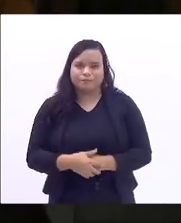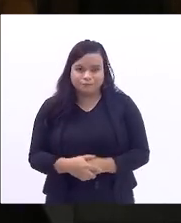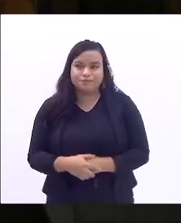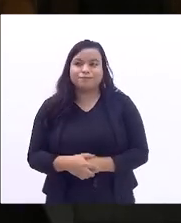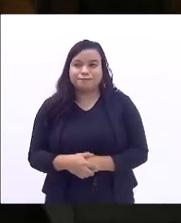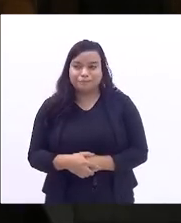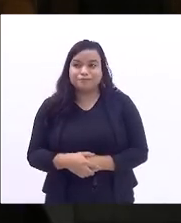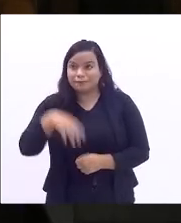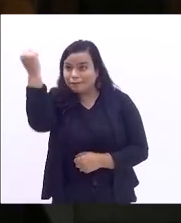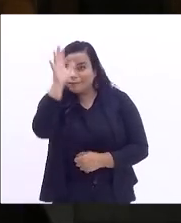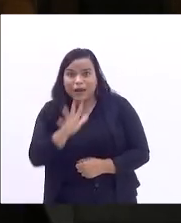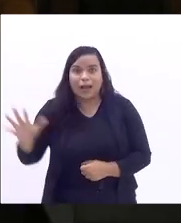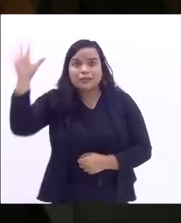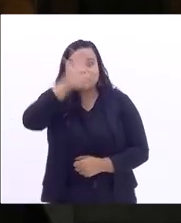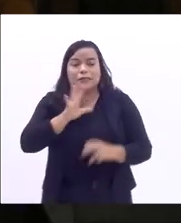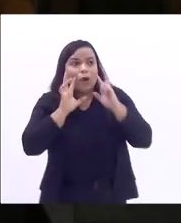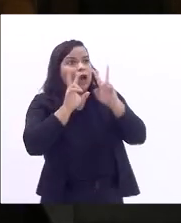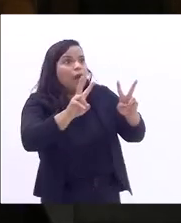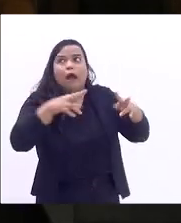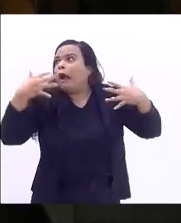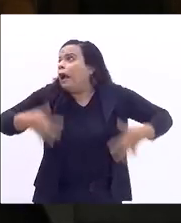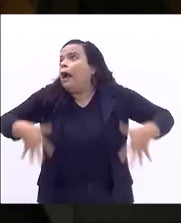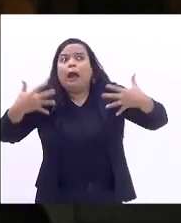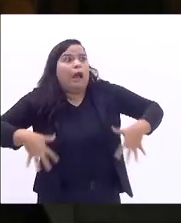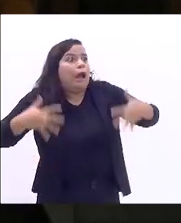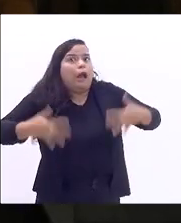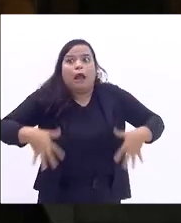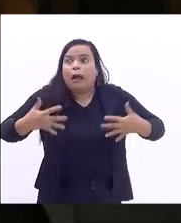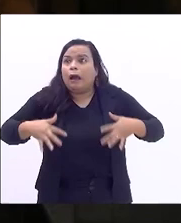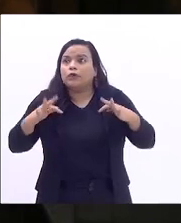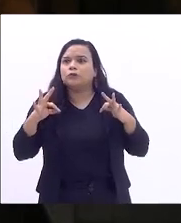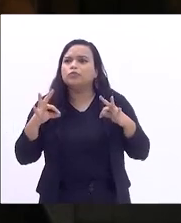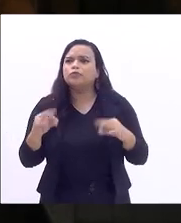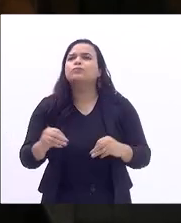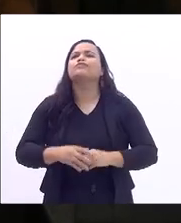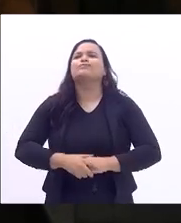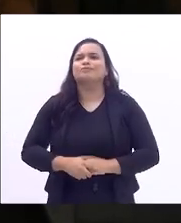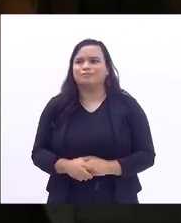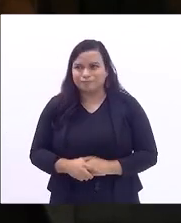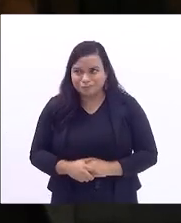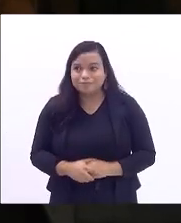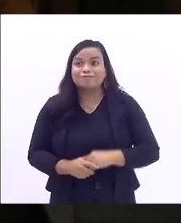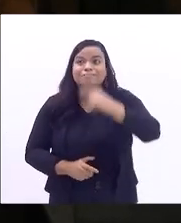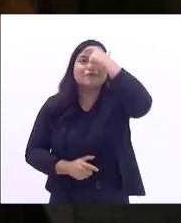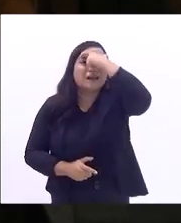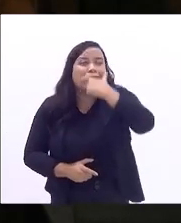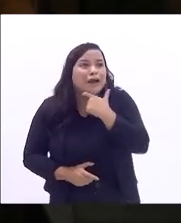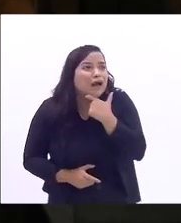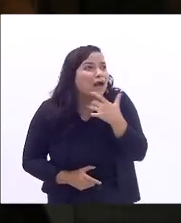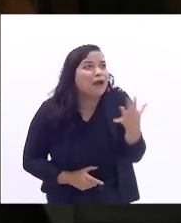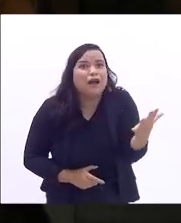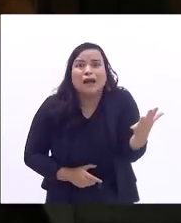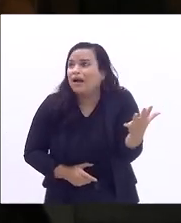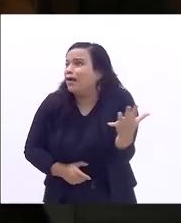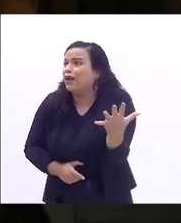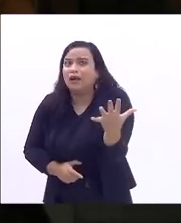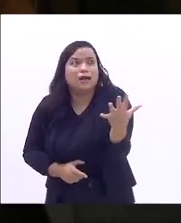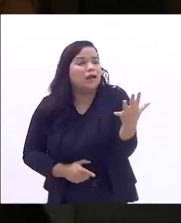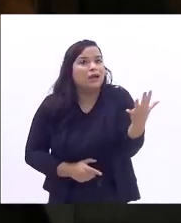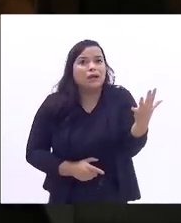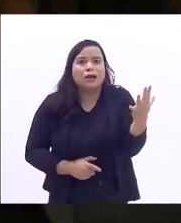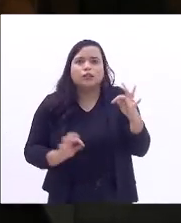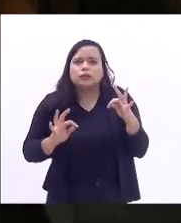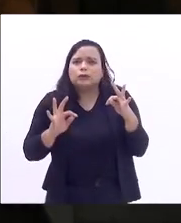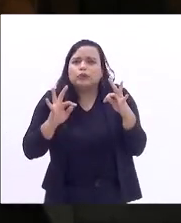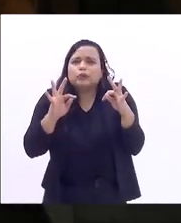em todo o Brasil assistiu ver como ver o rosto perfeitamente de todos que